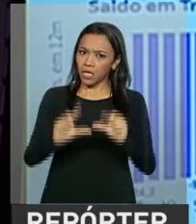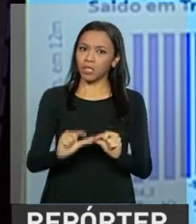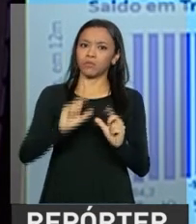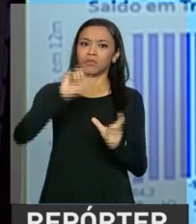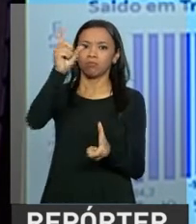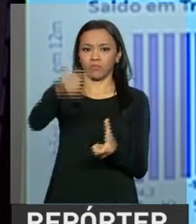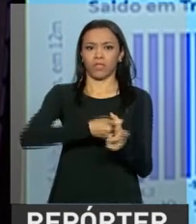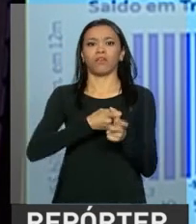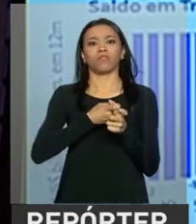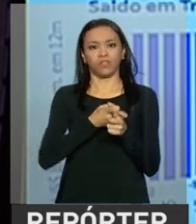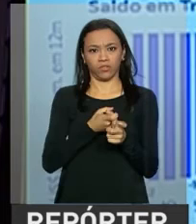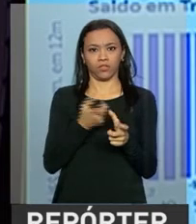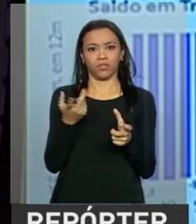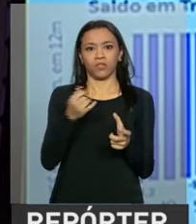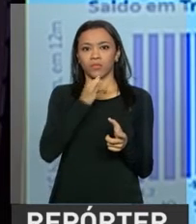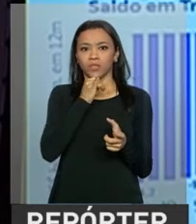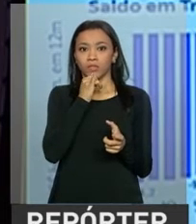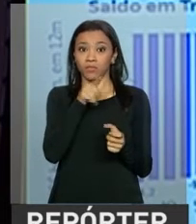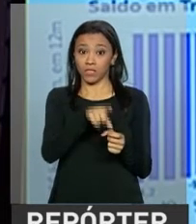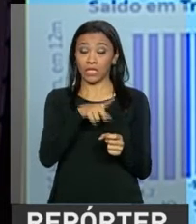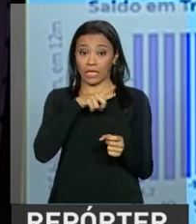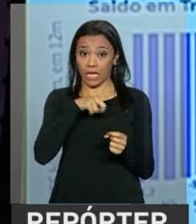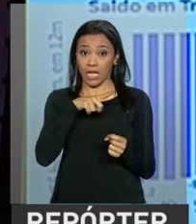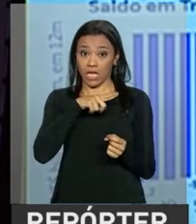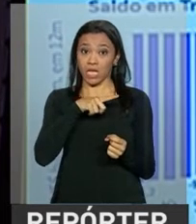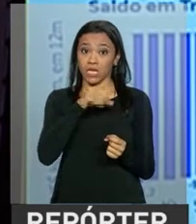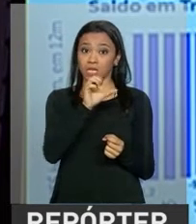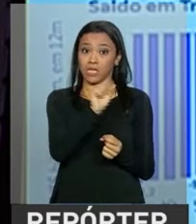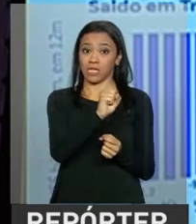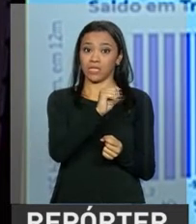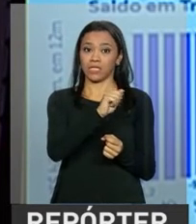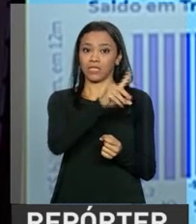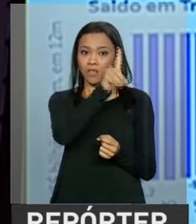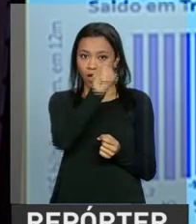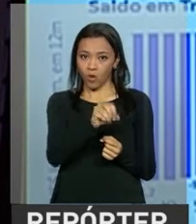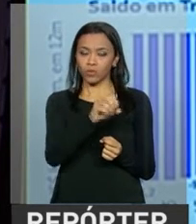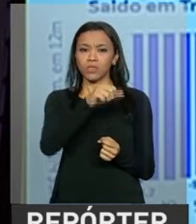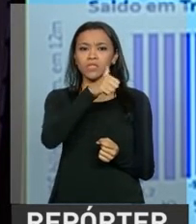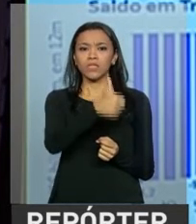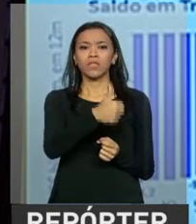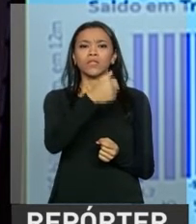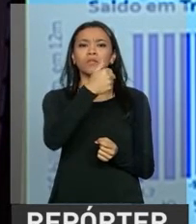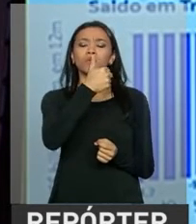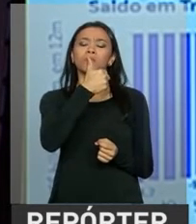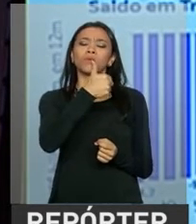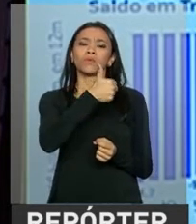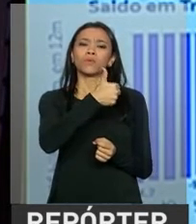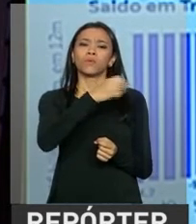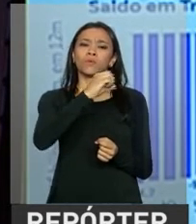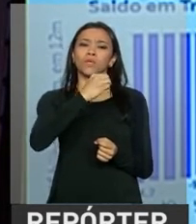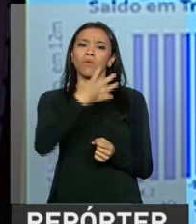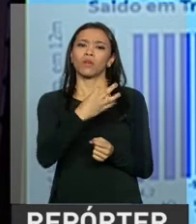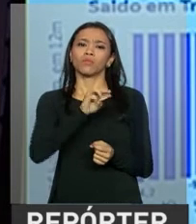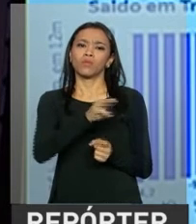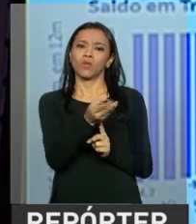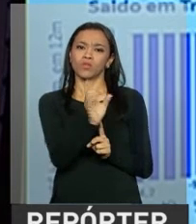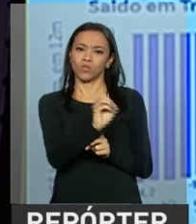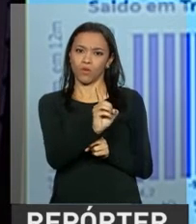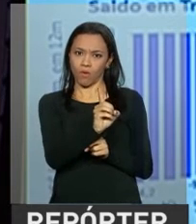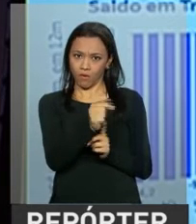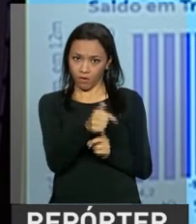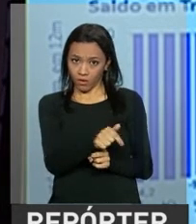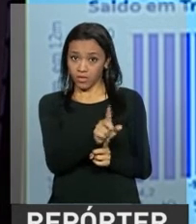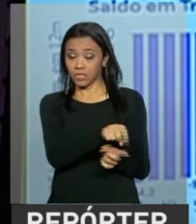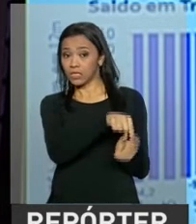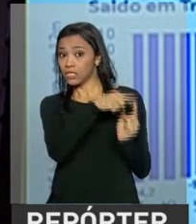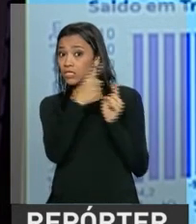transações correntes. Você sai de um saldo em transações correntes em 2014 de 104 bilhões de dólares deficitário, né,